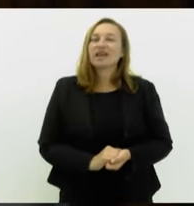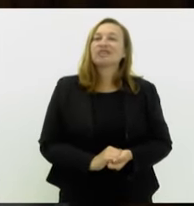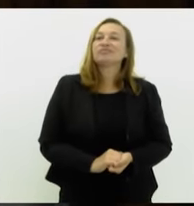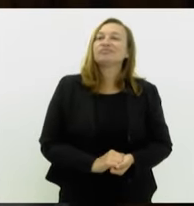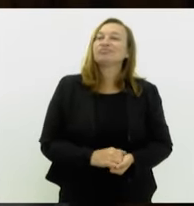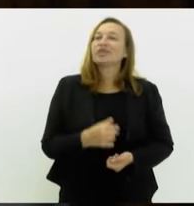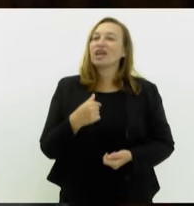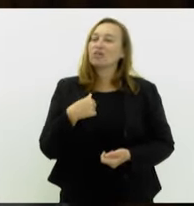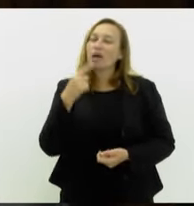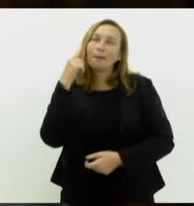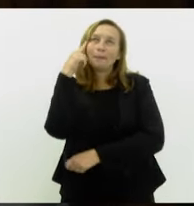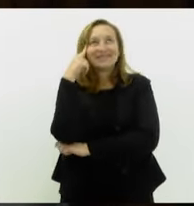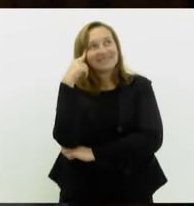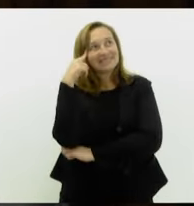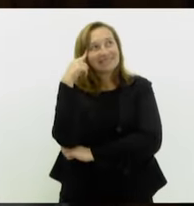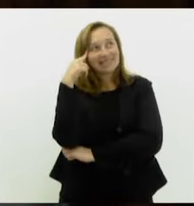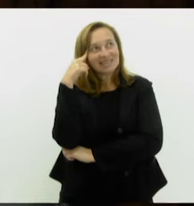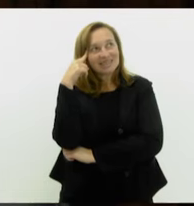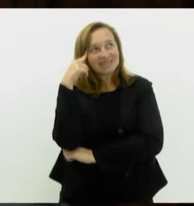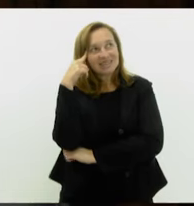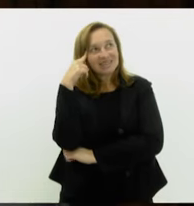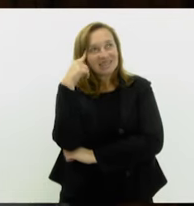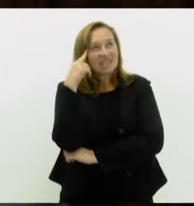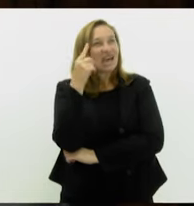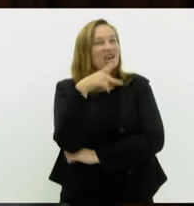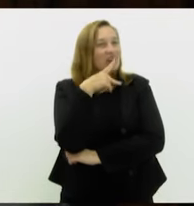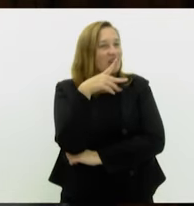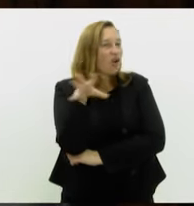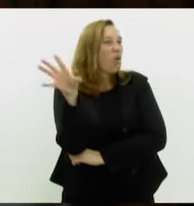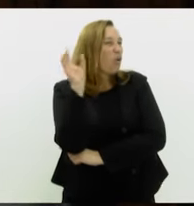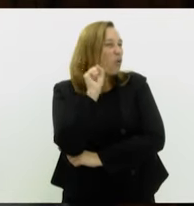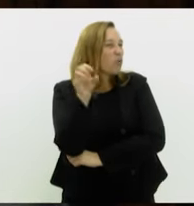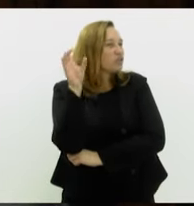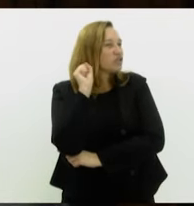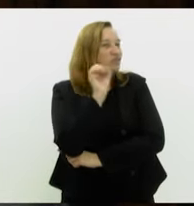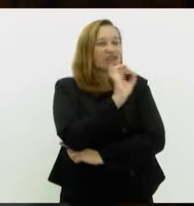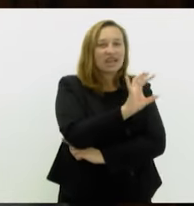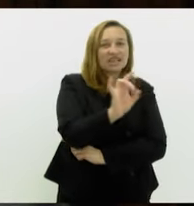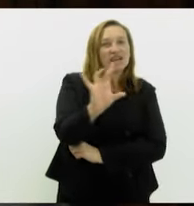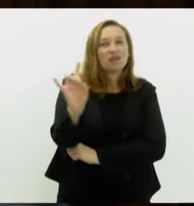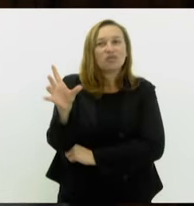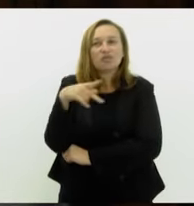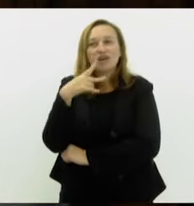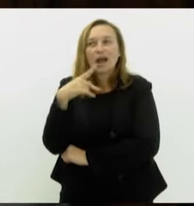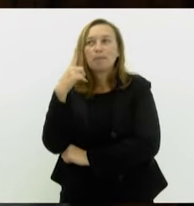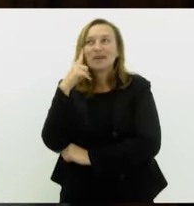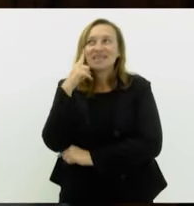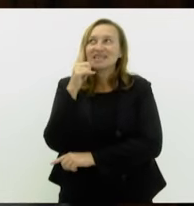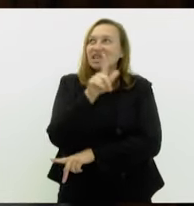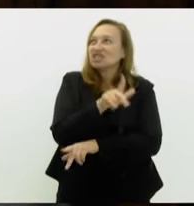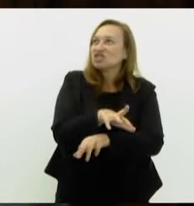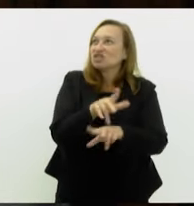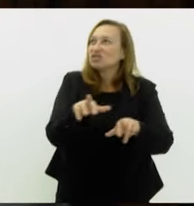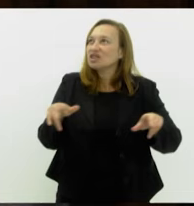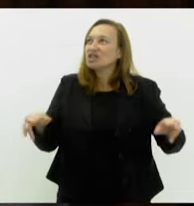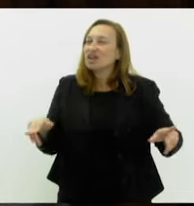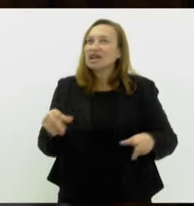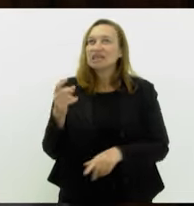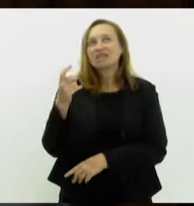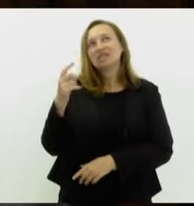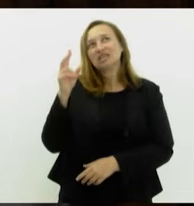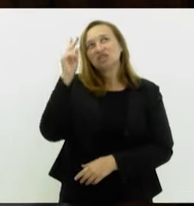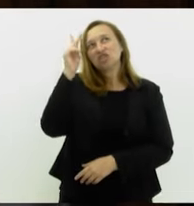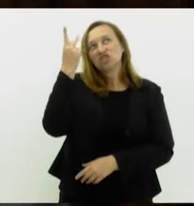atentamente refletindo pelas falas que me antecederam eu fiquei pensando aqui a diferença entre história e